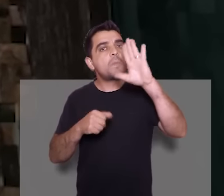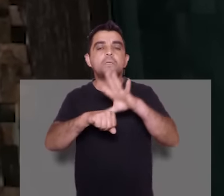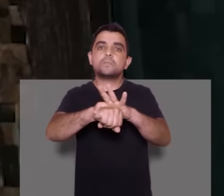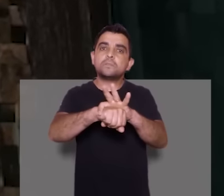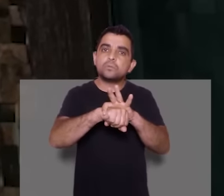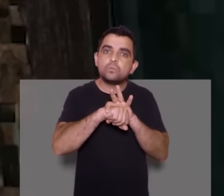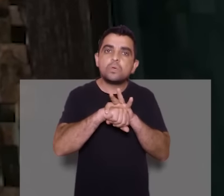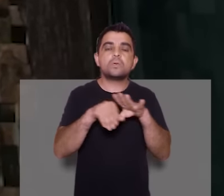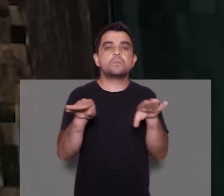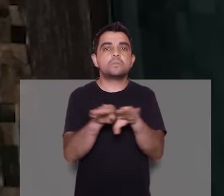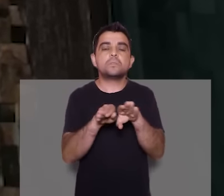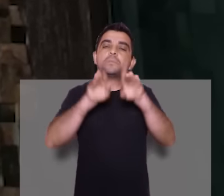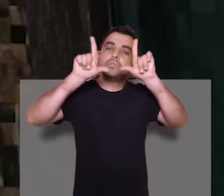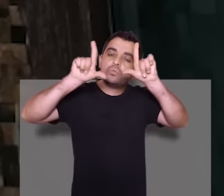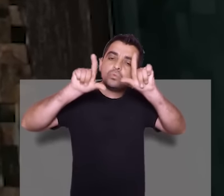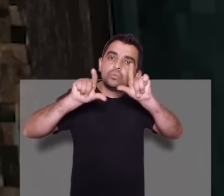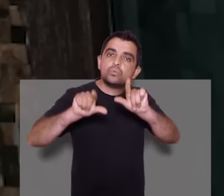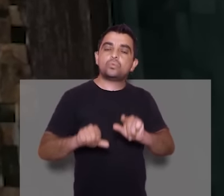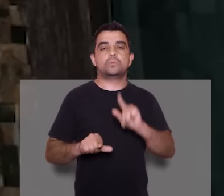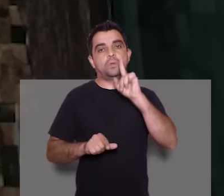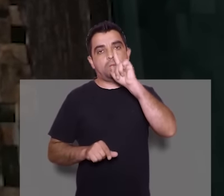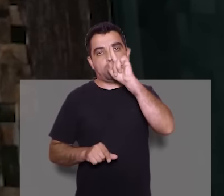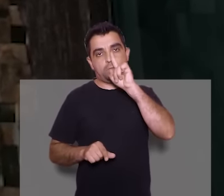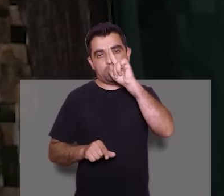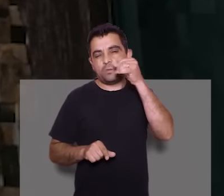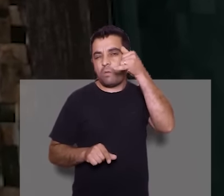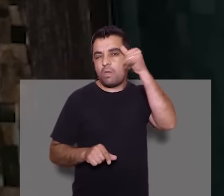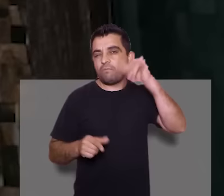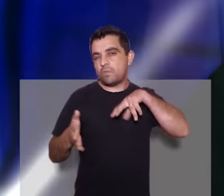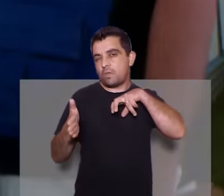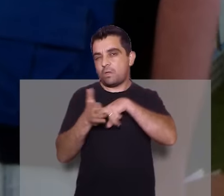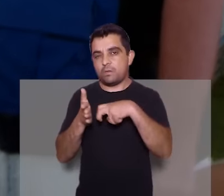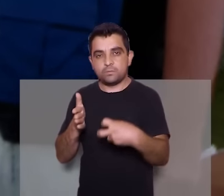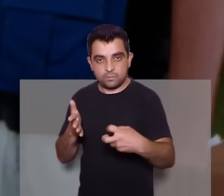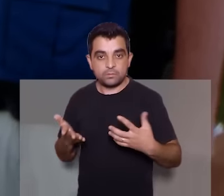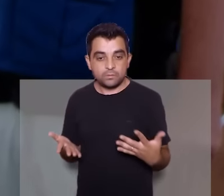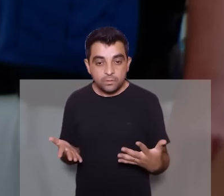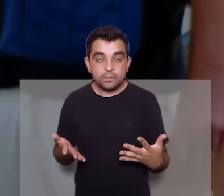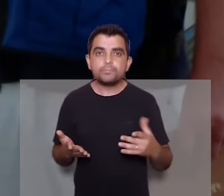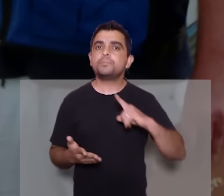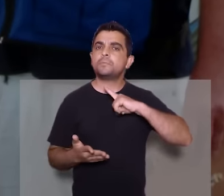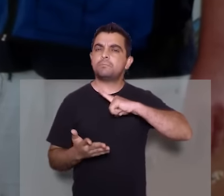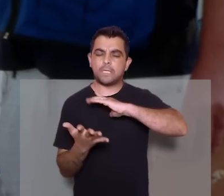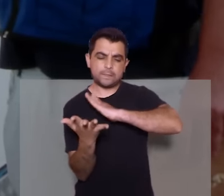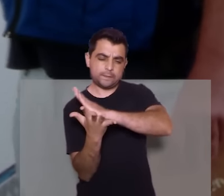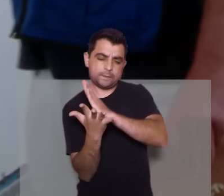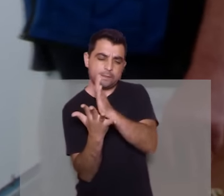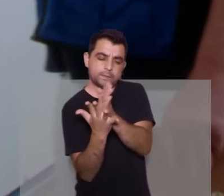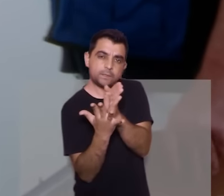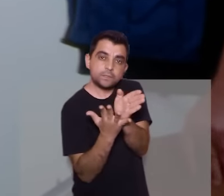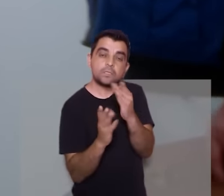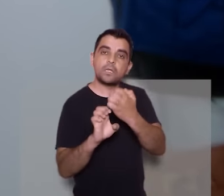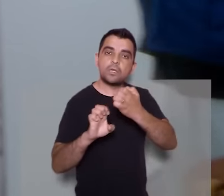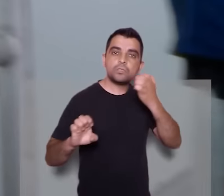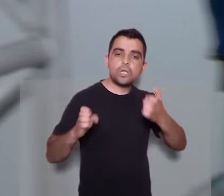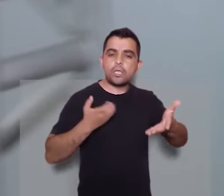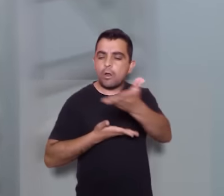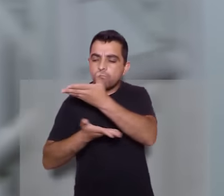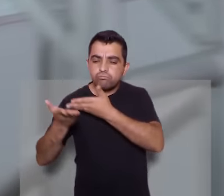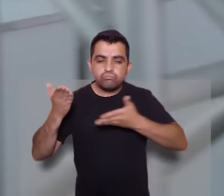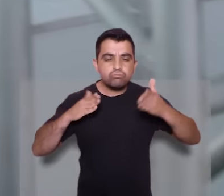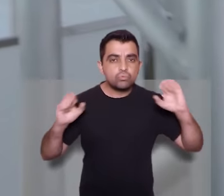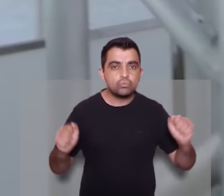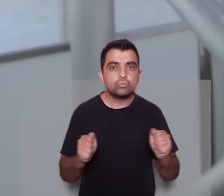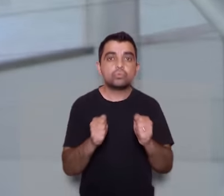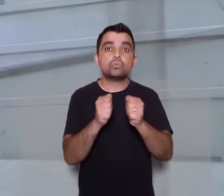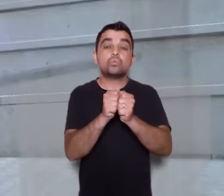na promoção dessa segurança, minimizando riscos de acidentes. O trabalho é multidisciplinar. São várias engenharias que